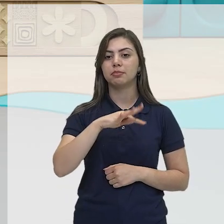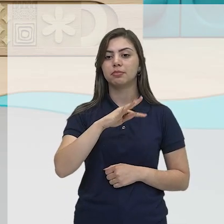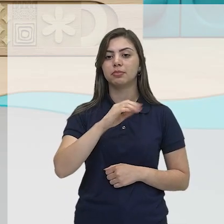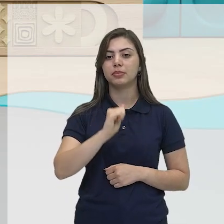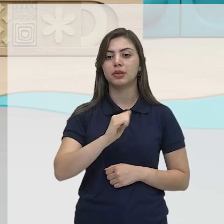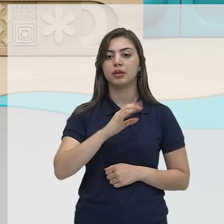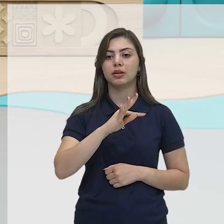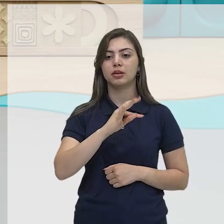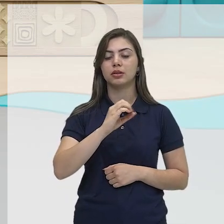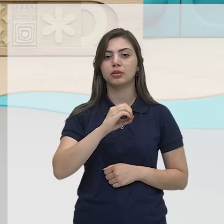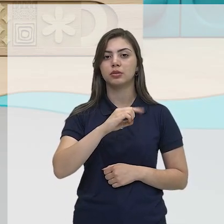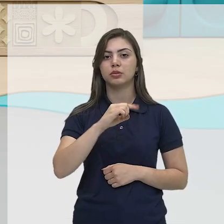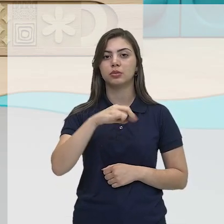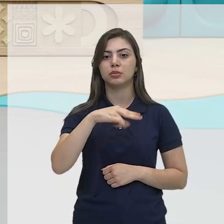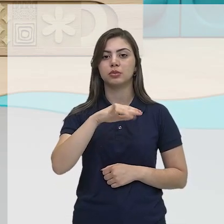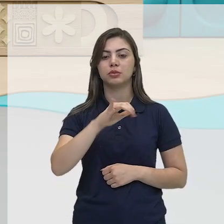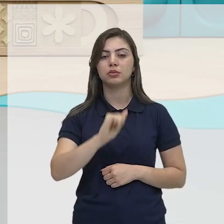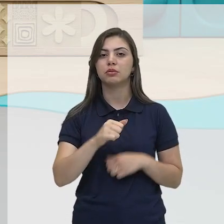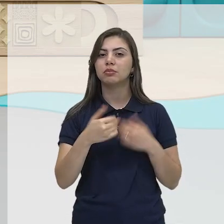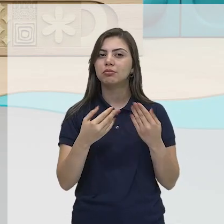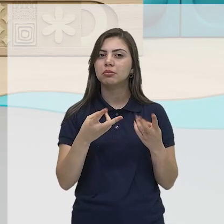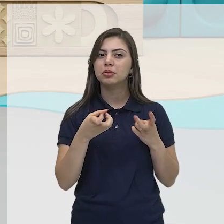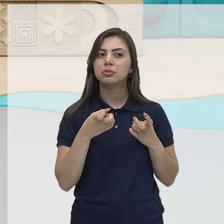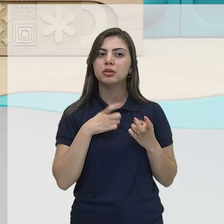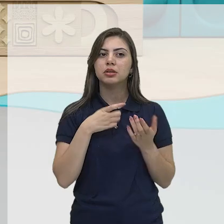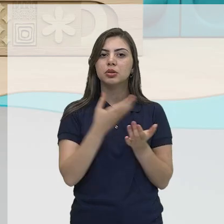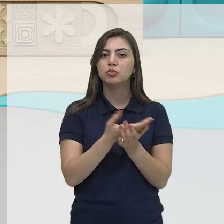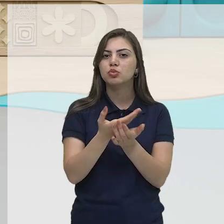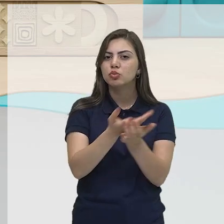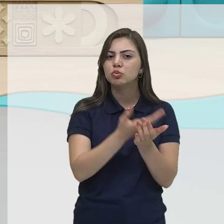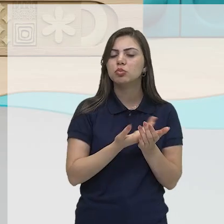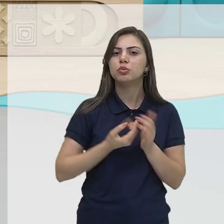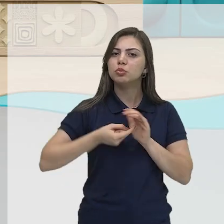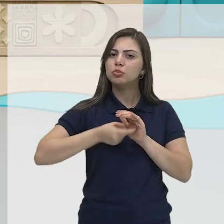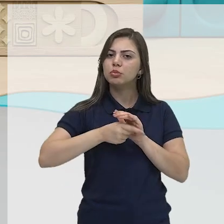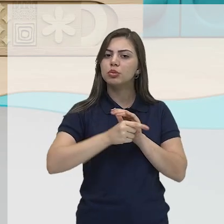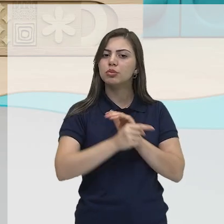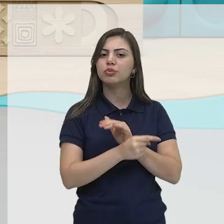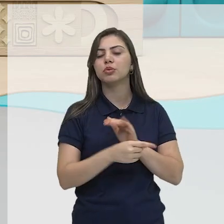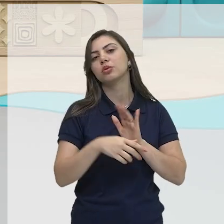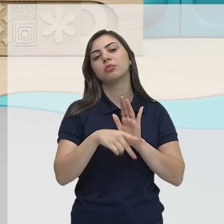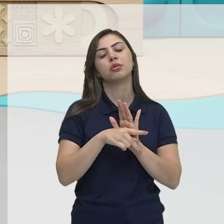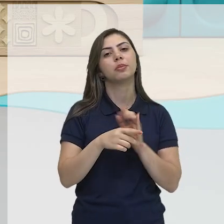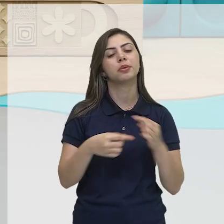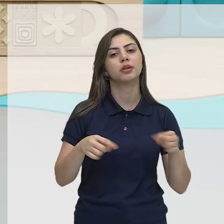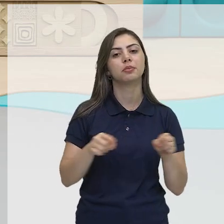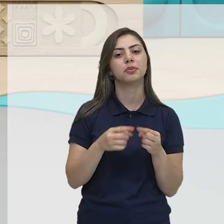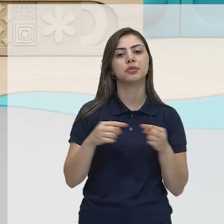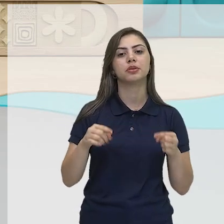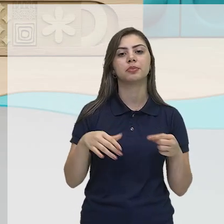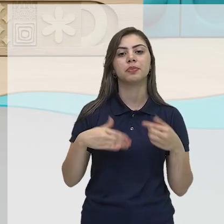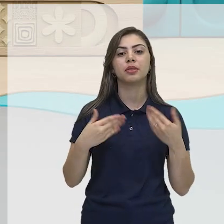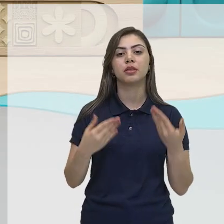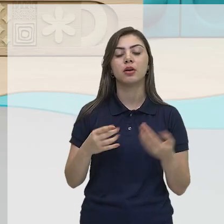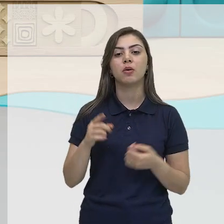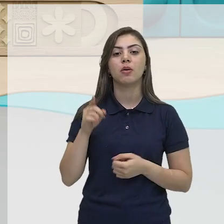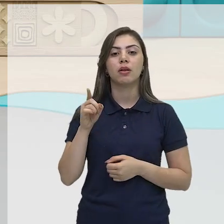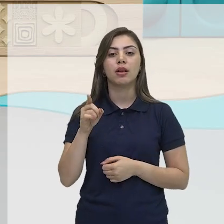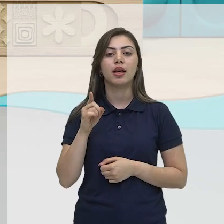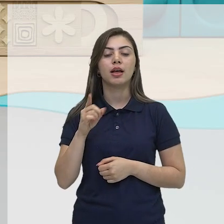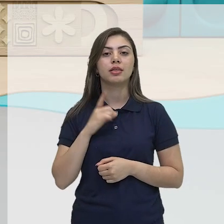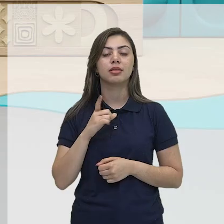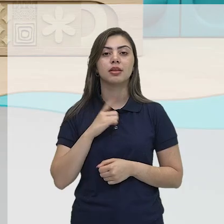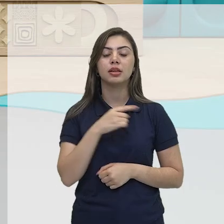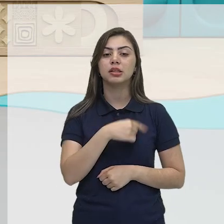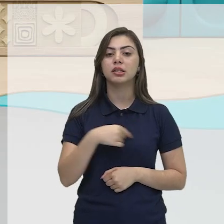aí um estudo mais aprofundado desse conceito de música. E, entre os chineses, o